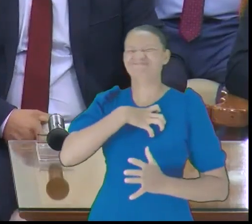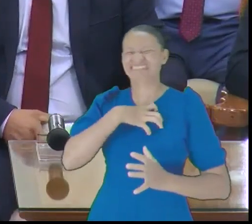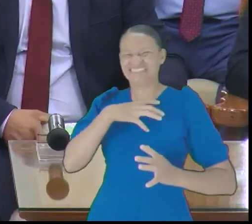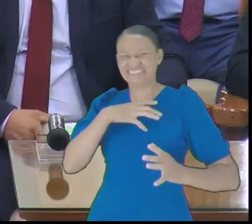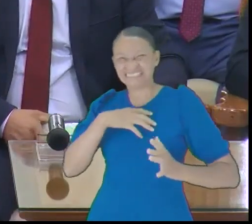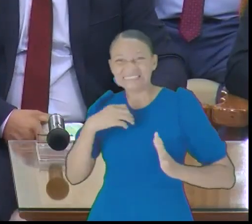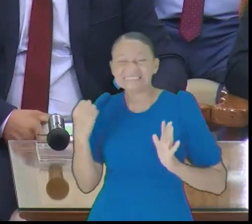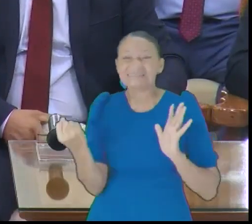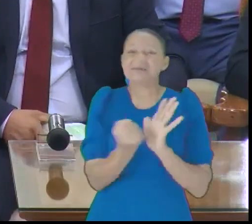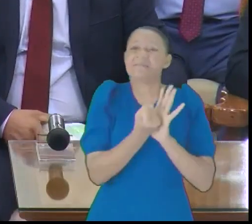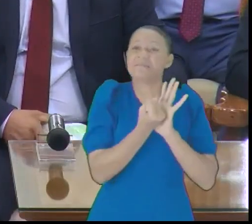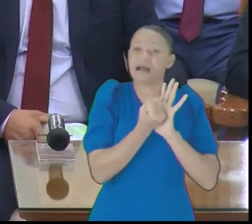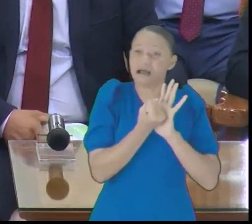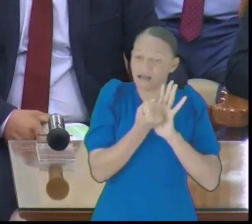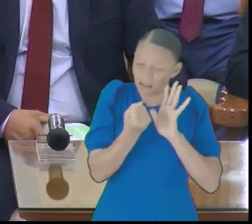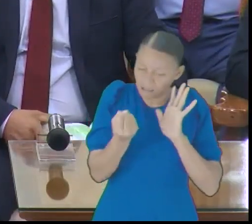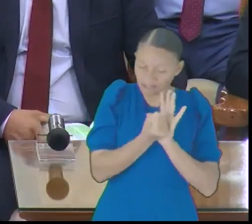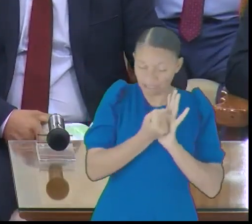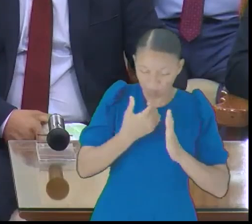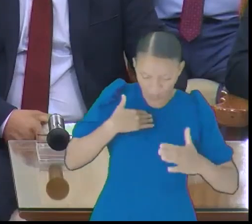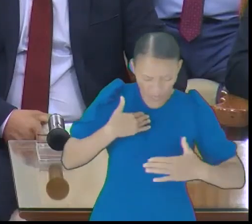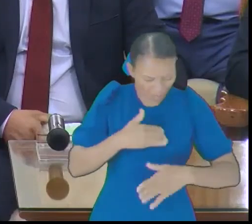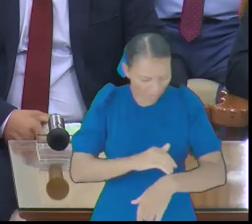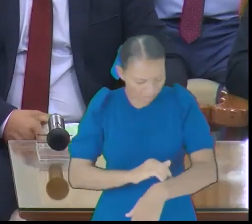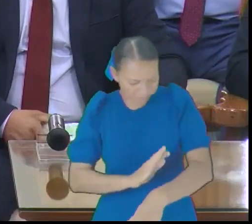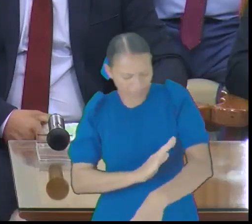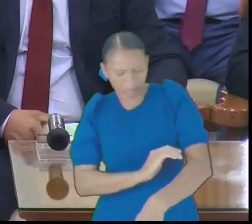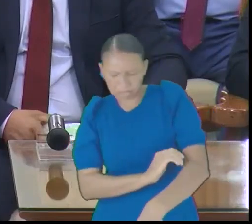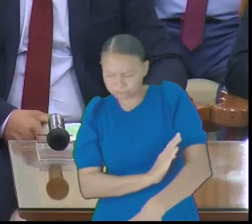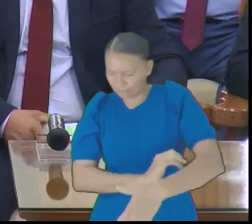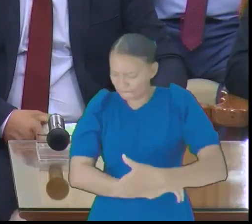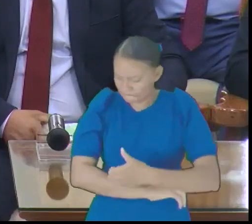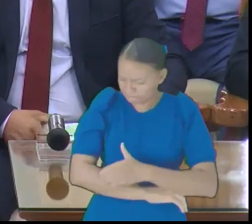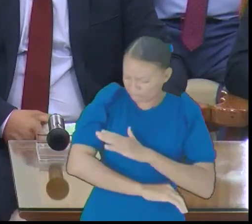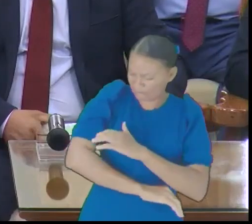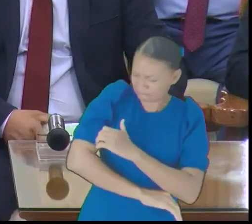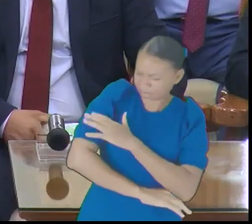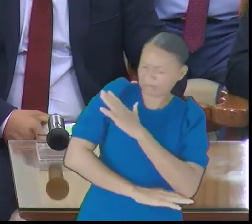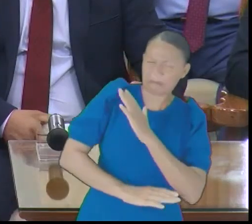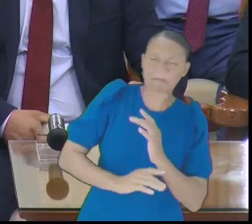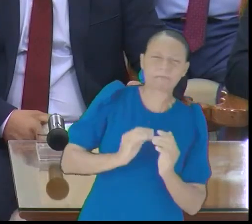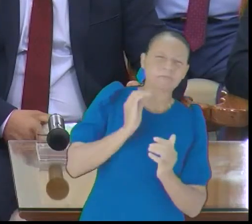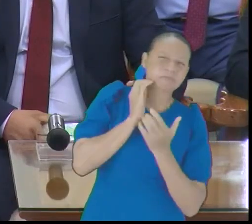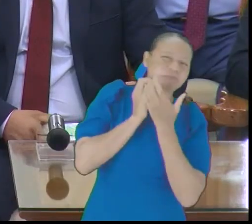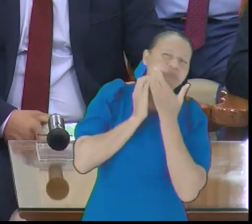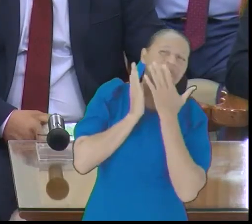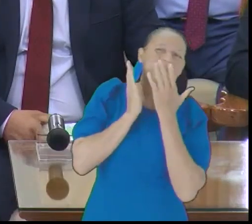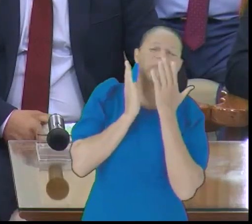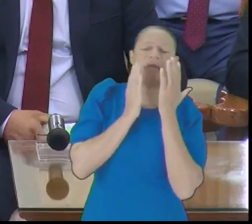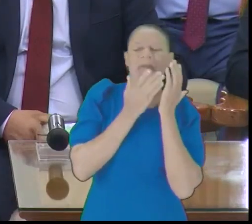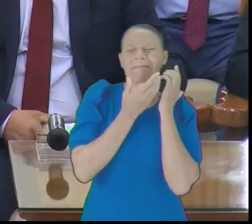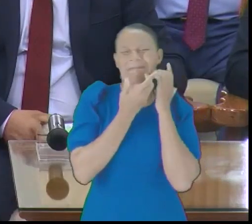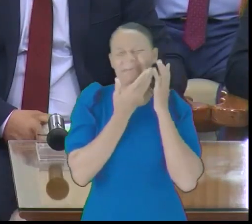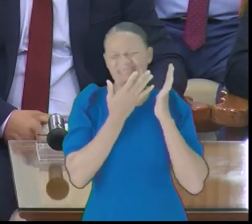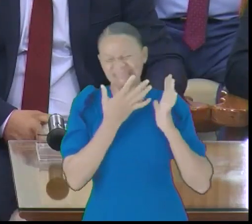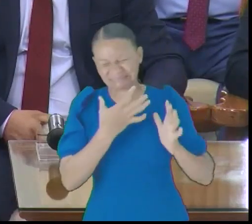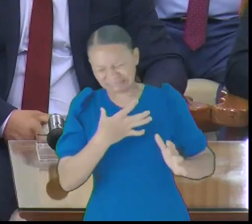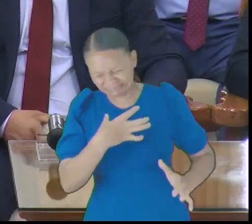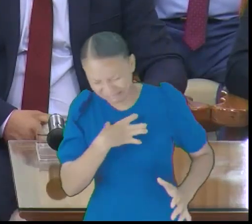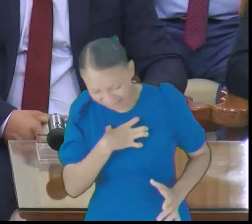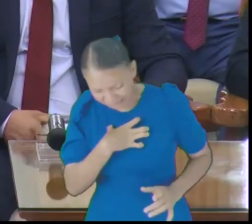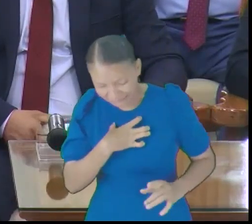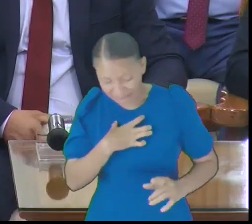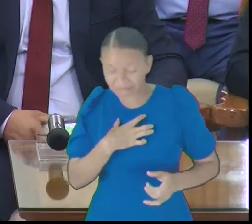Se não é marcado fisicamente, mas todo homem que participa de guerra, ele é marcado